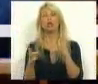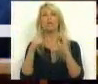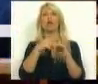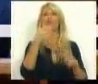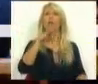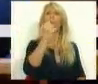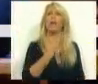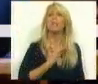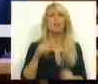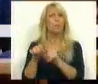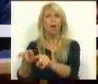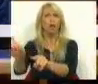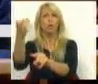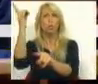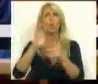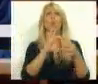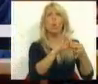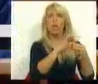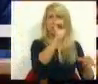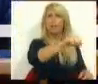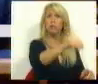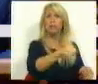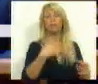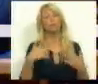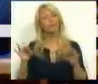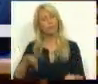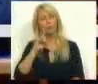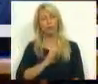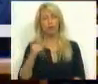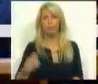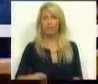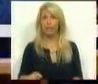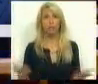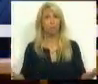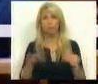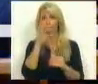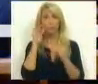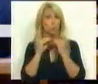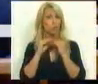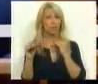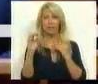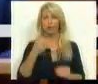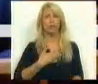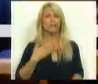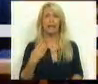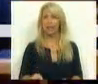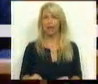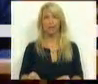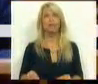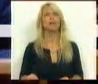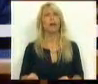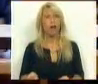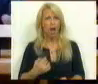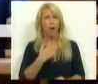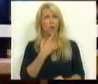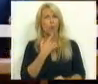mas é da obrigação. Termino já a seguir a Presidente. Contudo o silêncio do CDS não é menos e torna-se ensurdecedor.